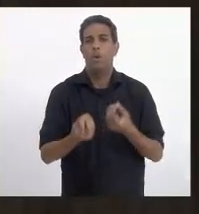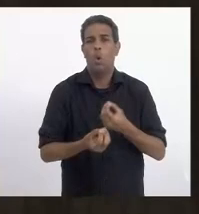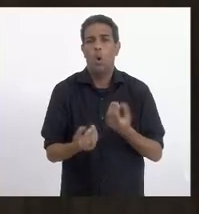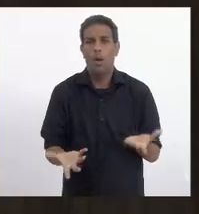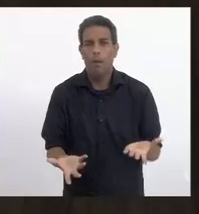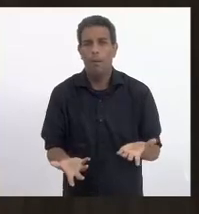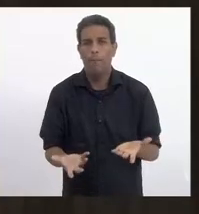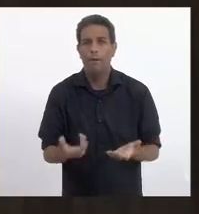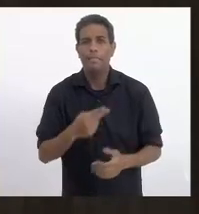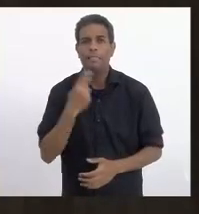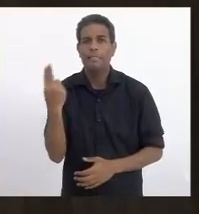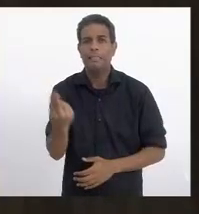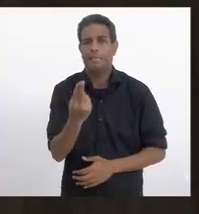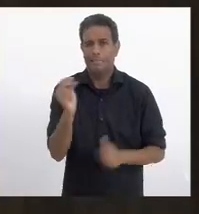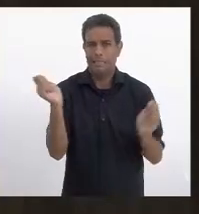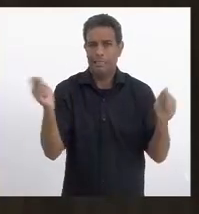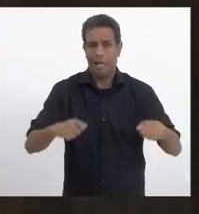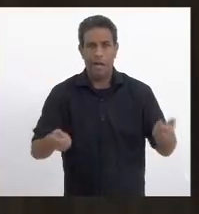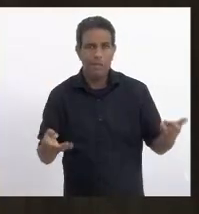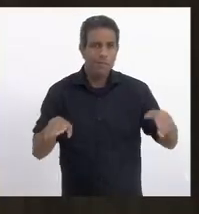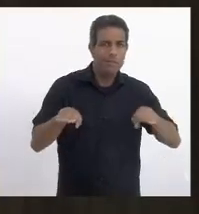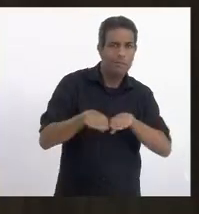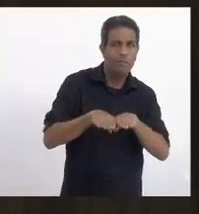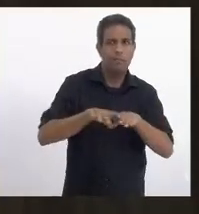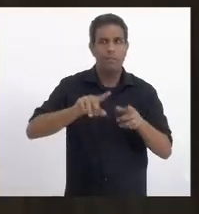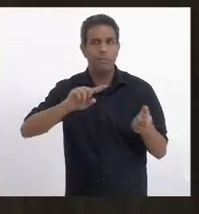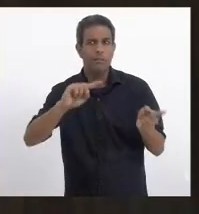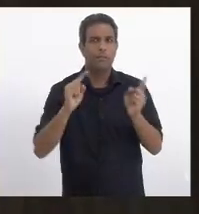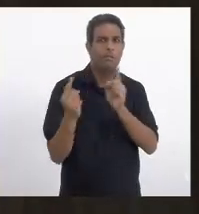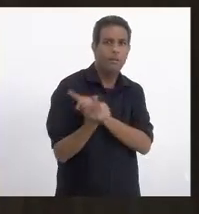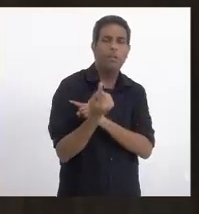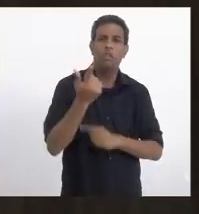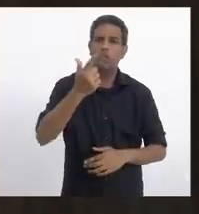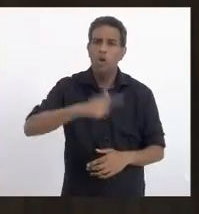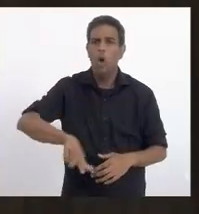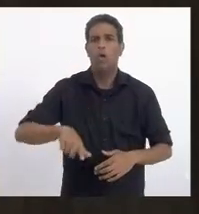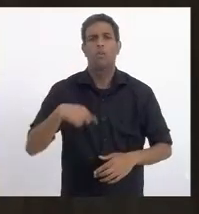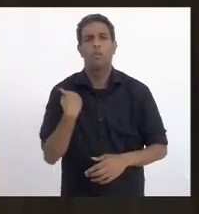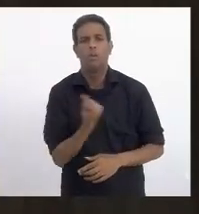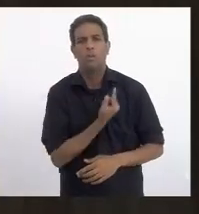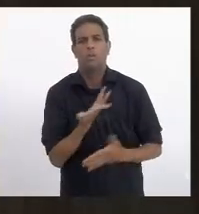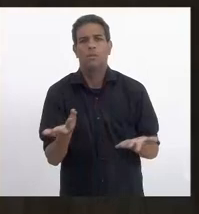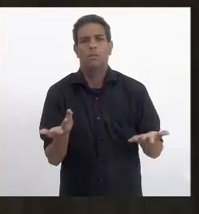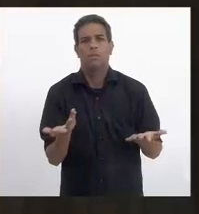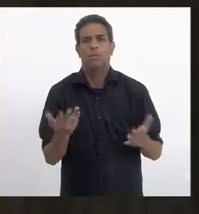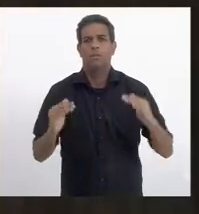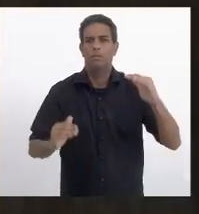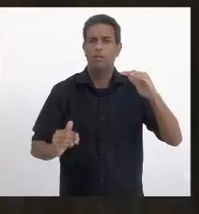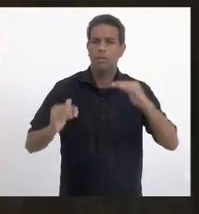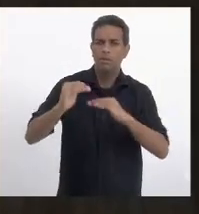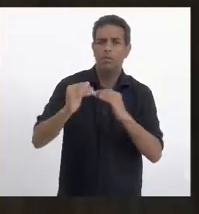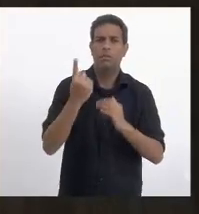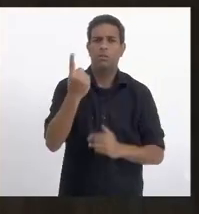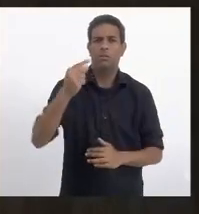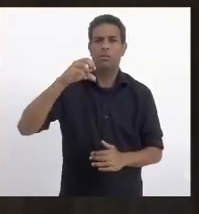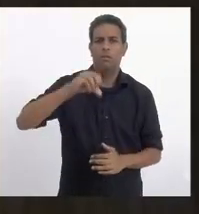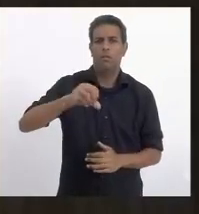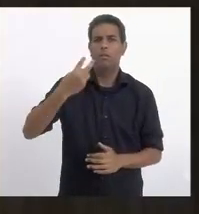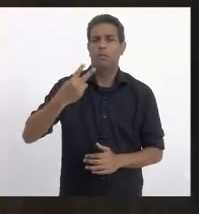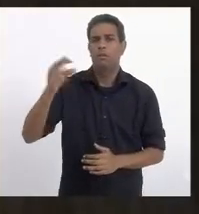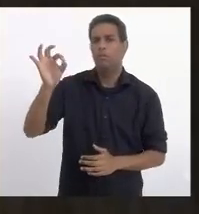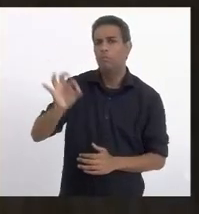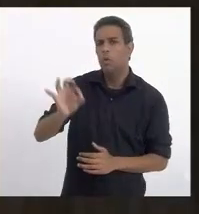então se não pode aqui parar inverte a lógica de novo coloca das praças em 192 por